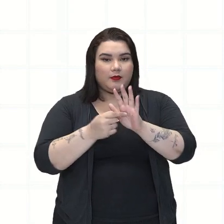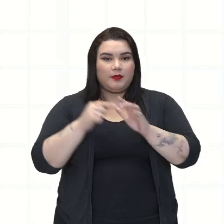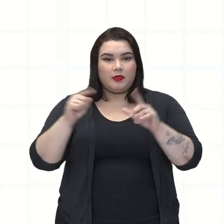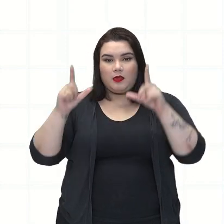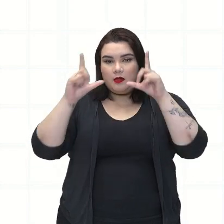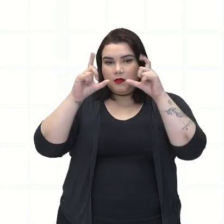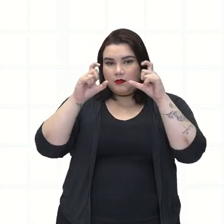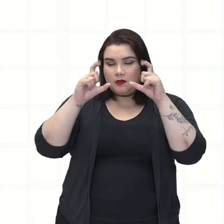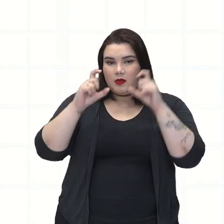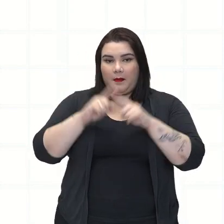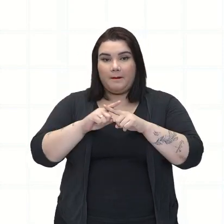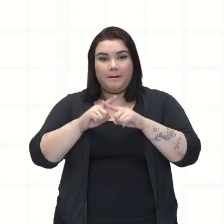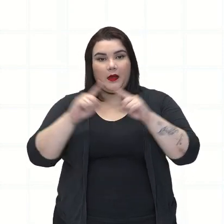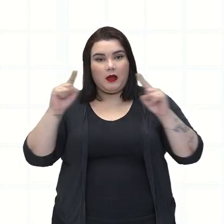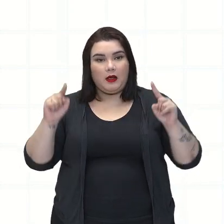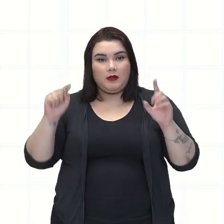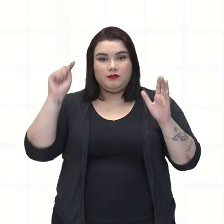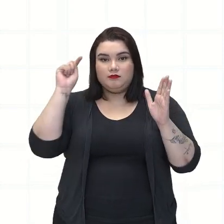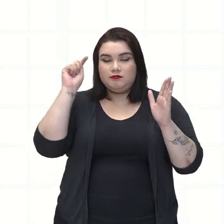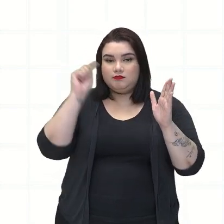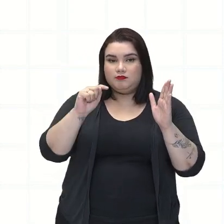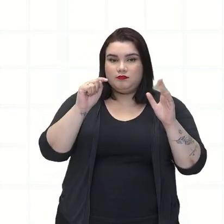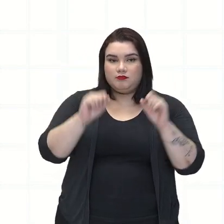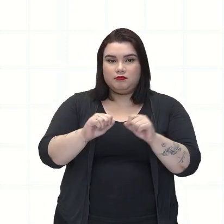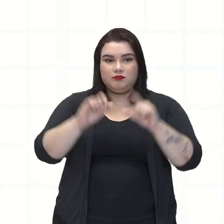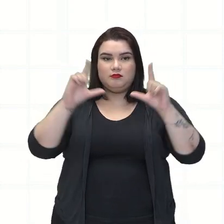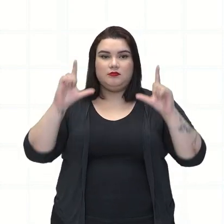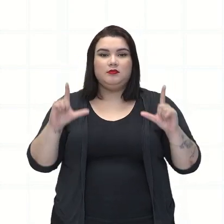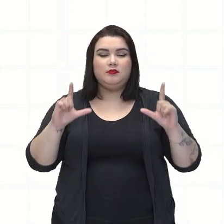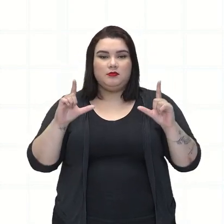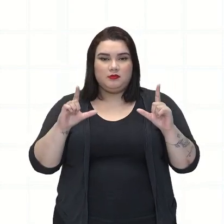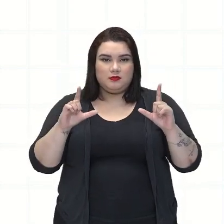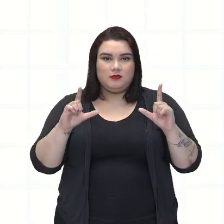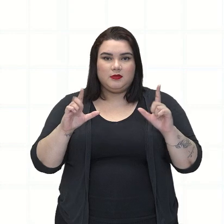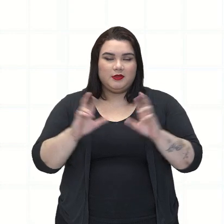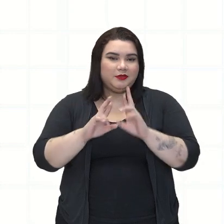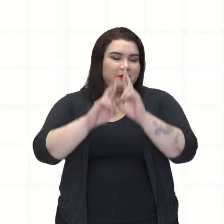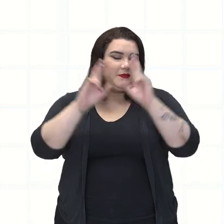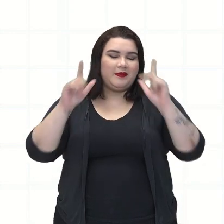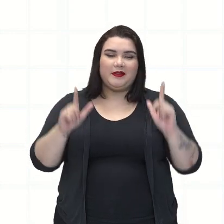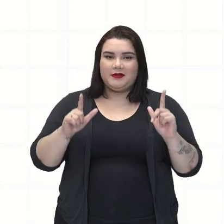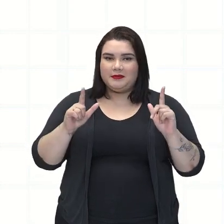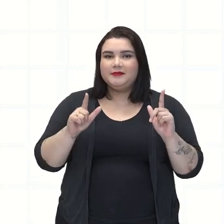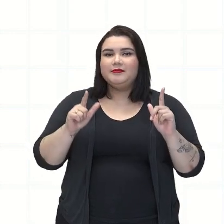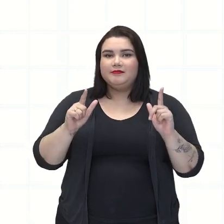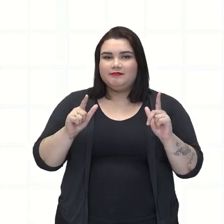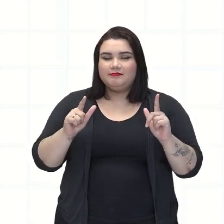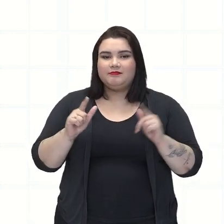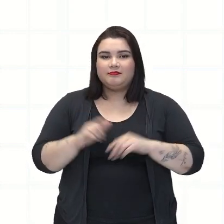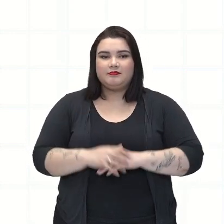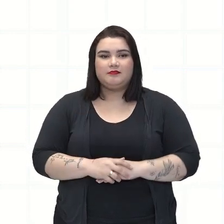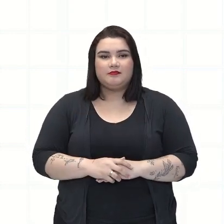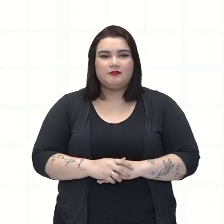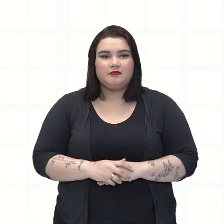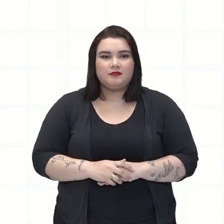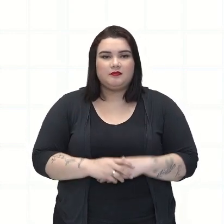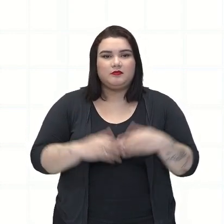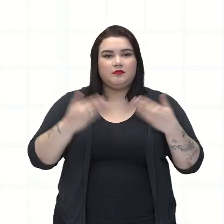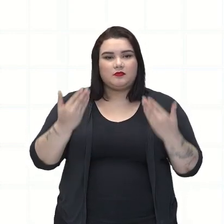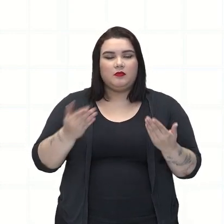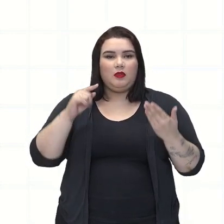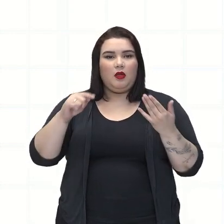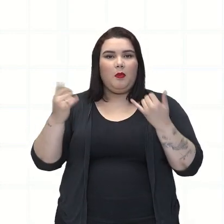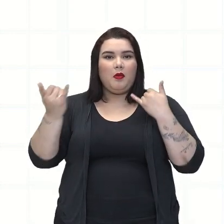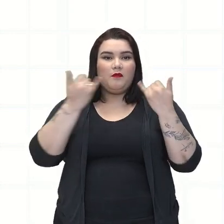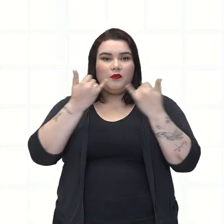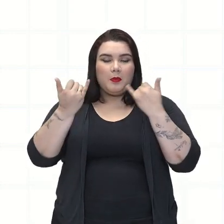foto. Mas quando você clica lá, não tem nada a ver com o que eles estão mostrando lá. Então, é uma isca, né?